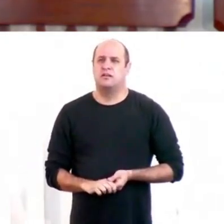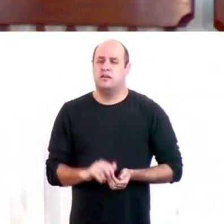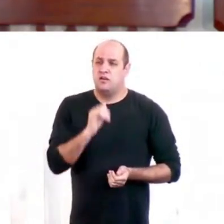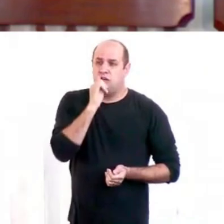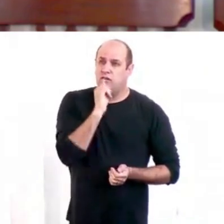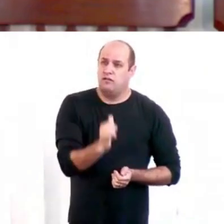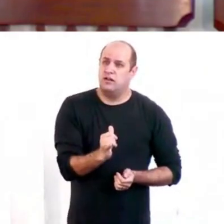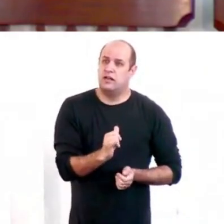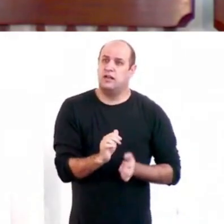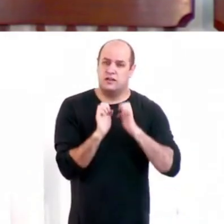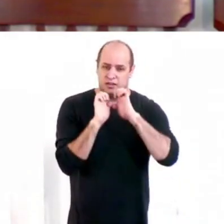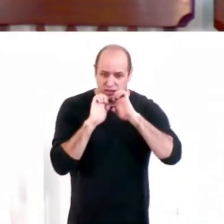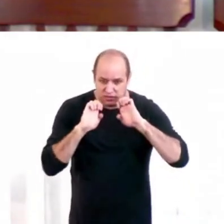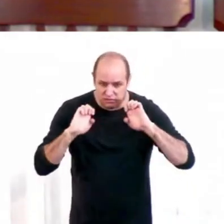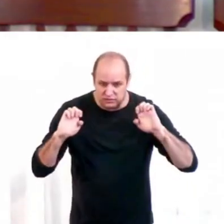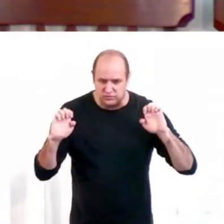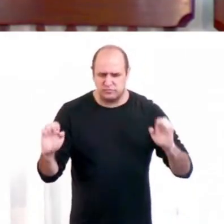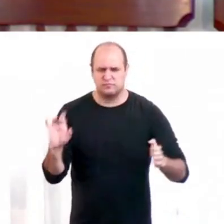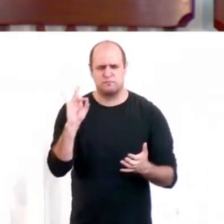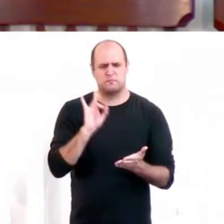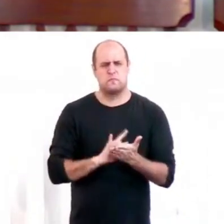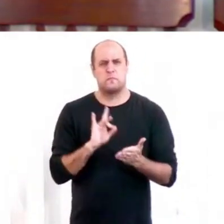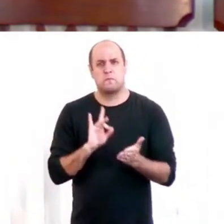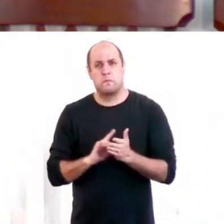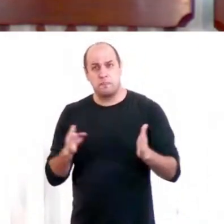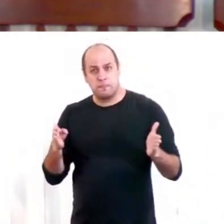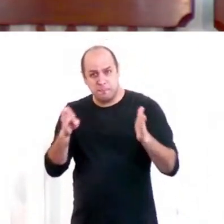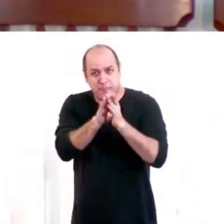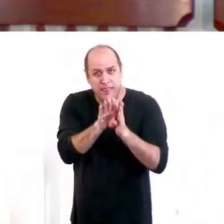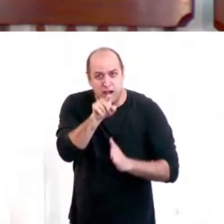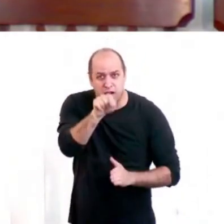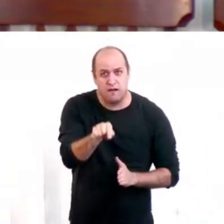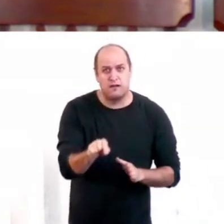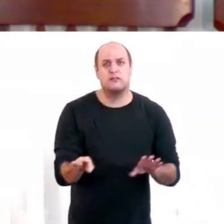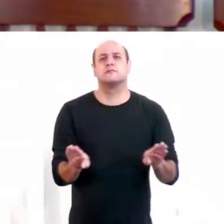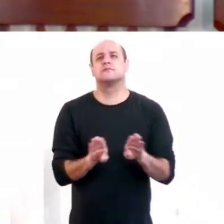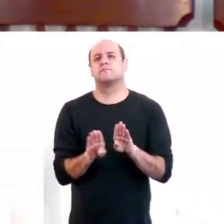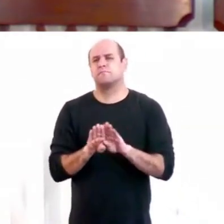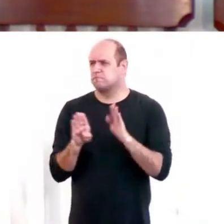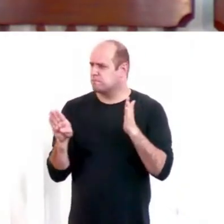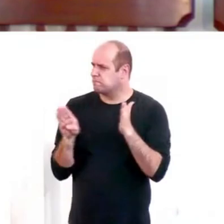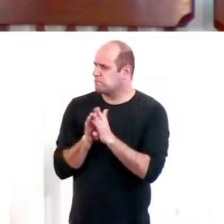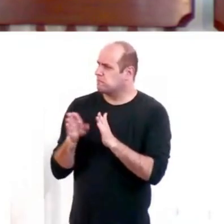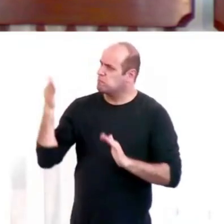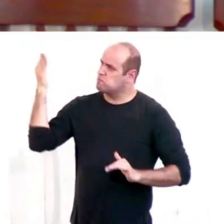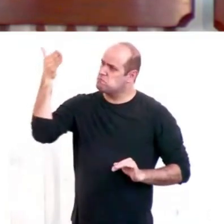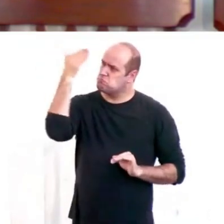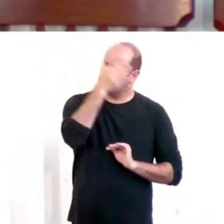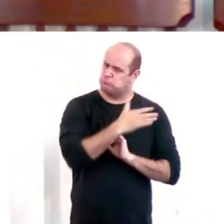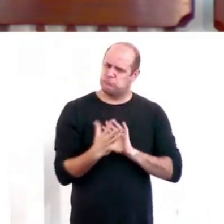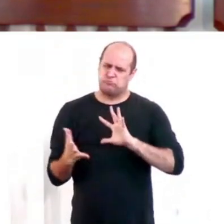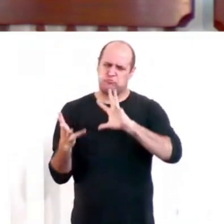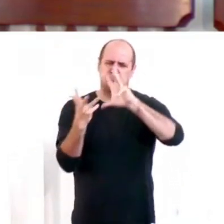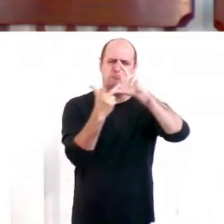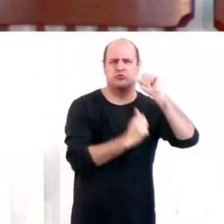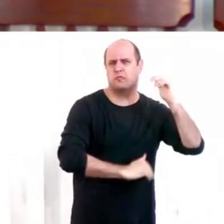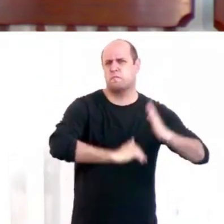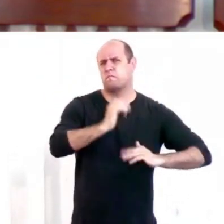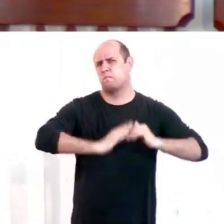esse evangelho verdadeiro chegou até vós, como também tem chegado no mundo todo, produzindo fruto,